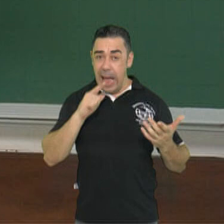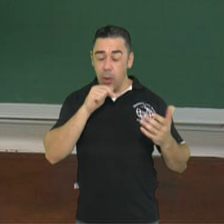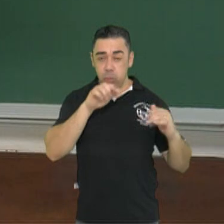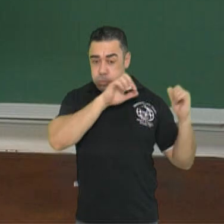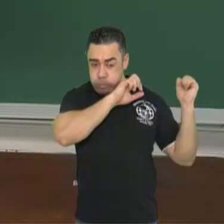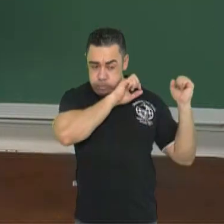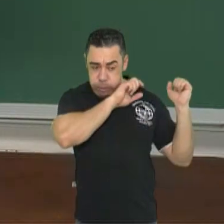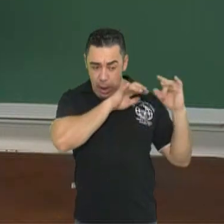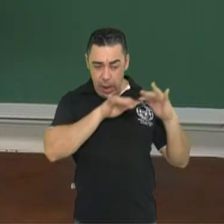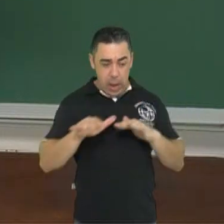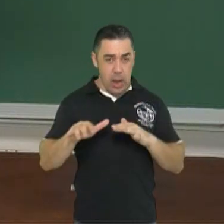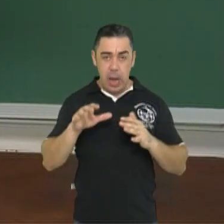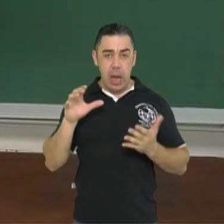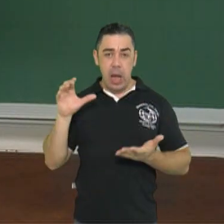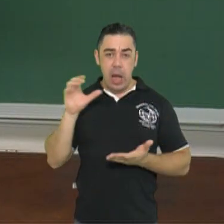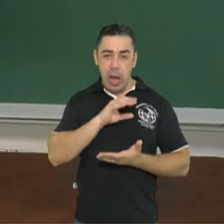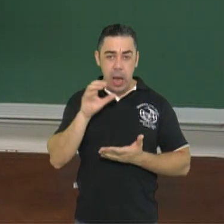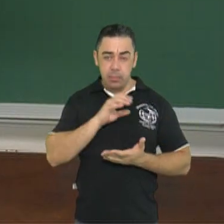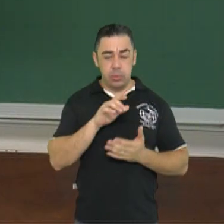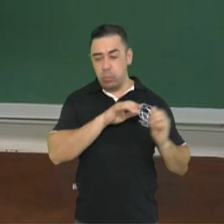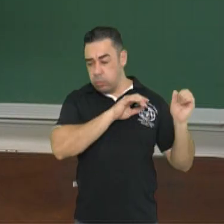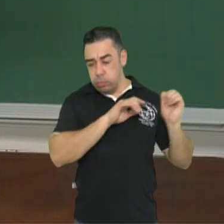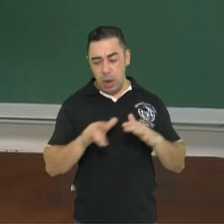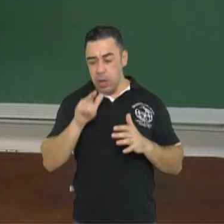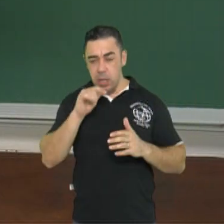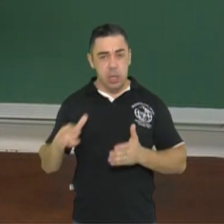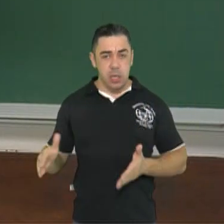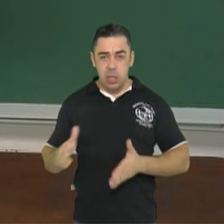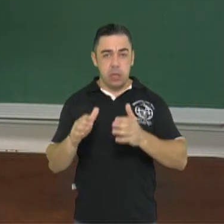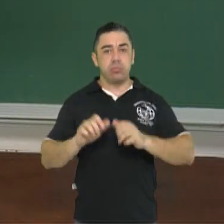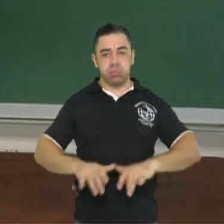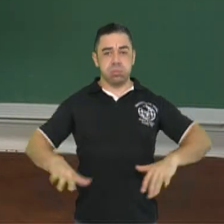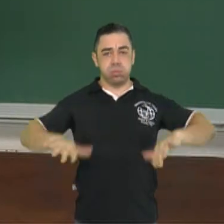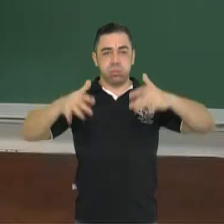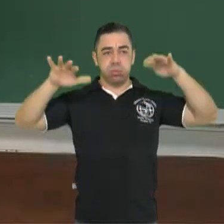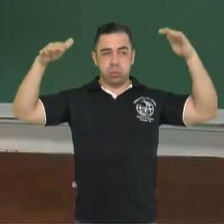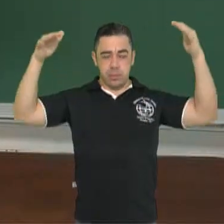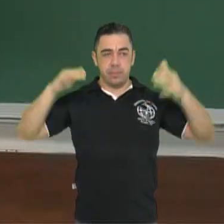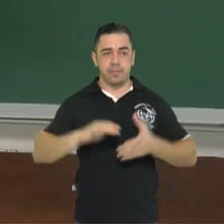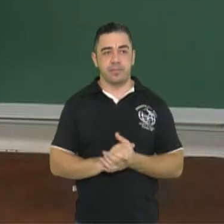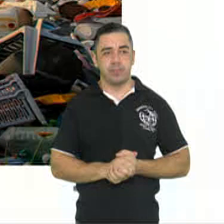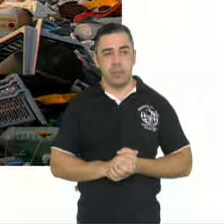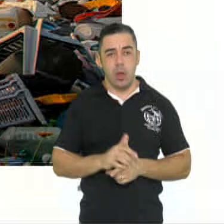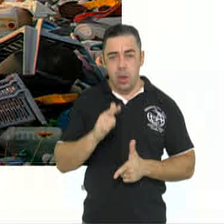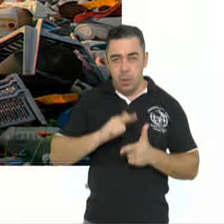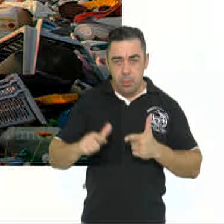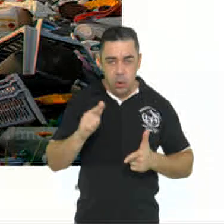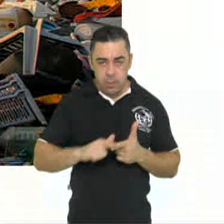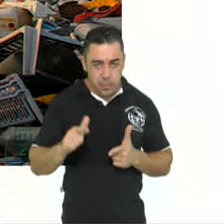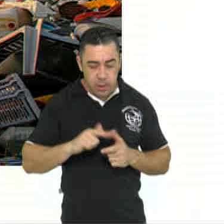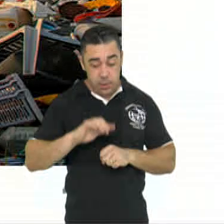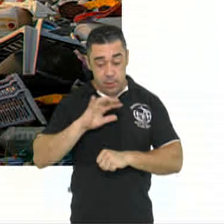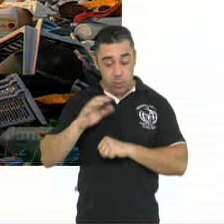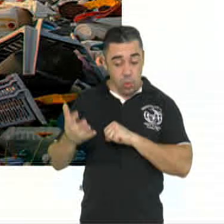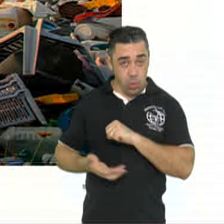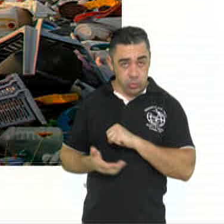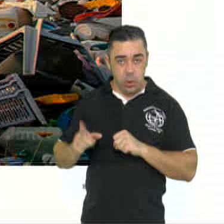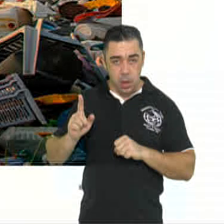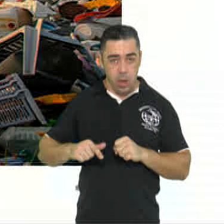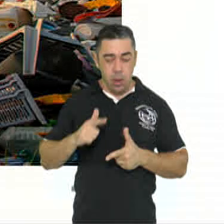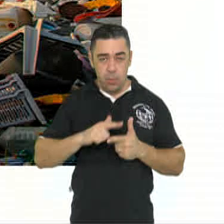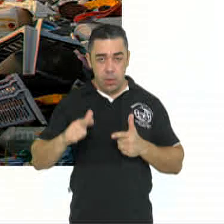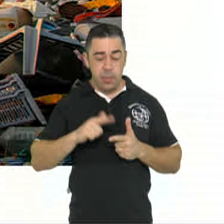muito grande, numa velocidade muito rápida até os rios. Então, acaba gerando as enchentes, tá? Impactos ambientais. Problemas